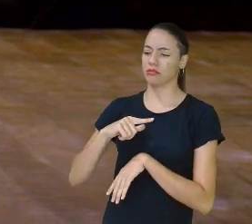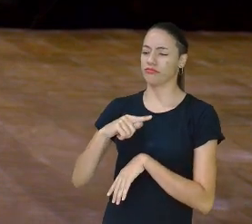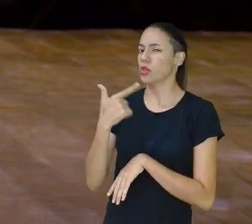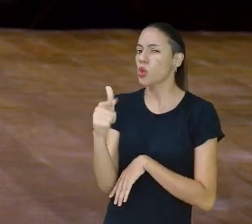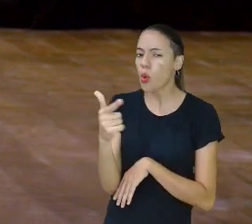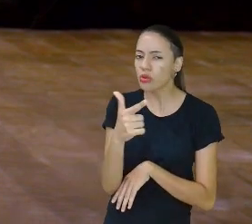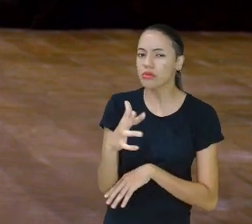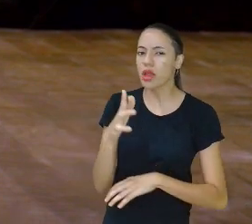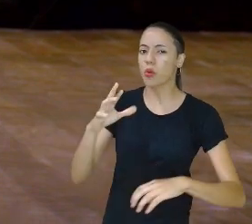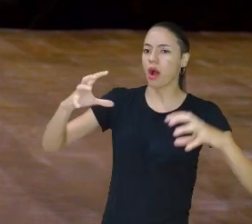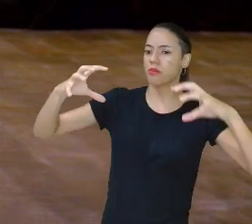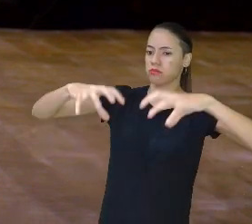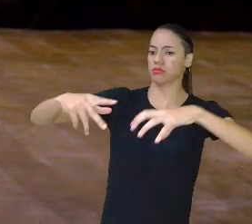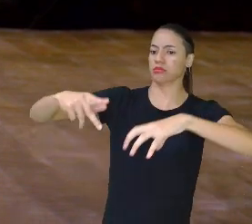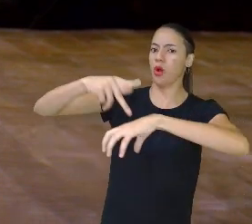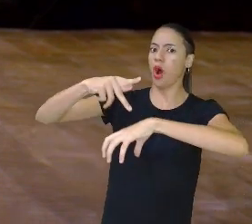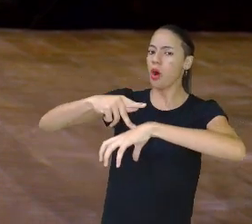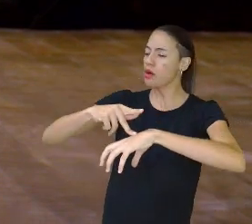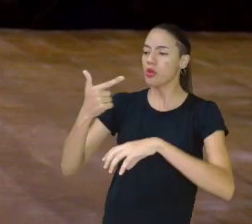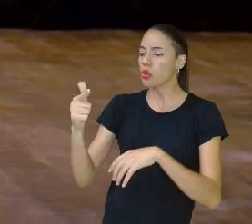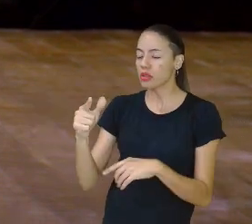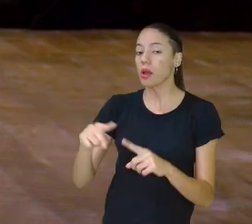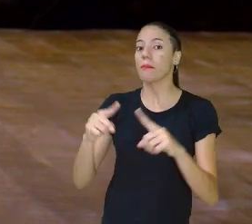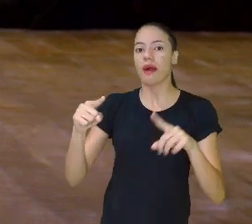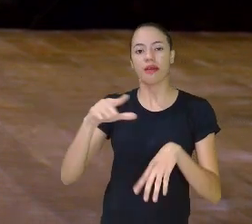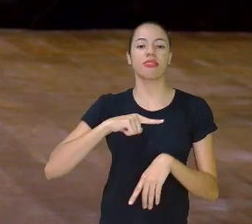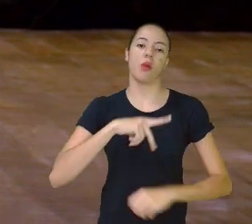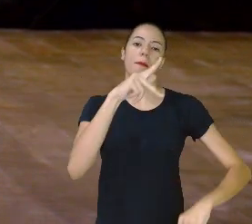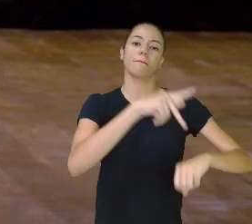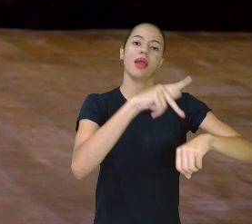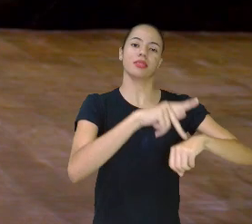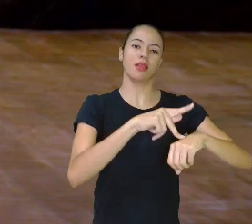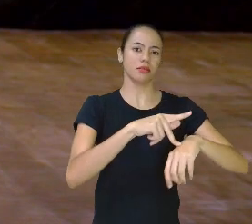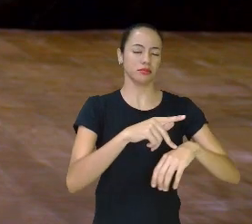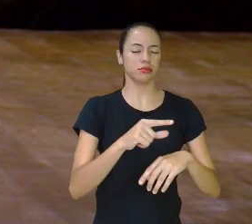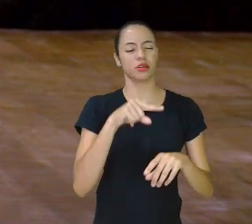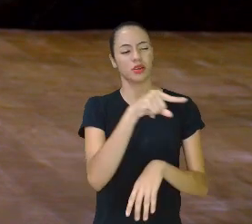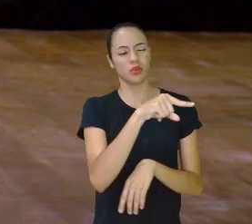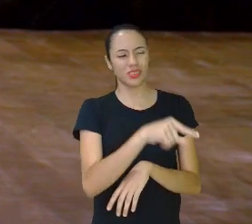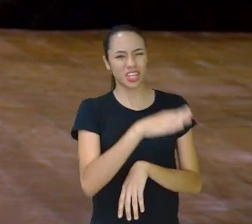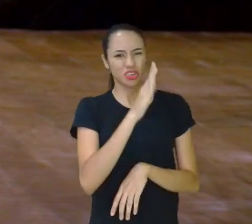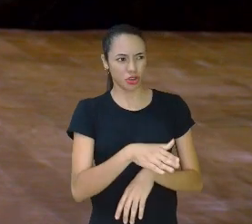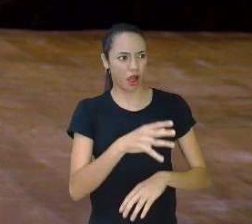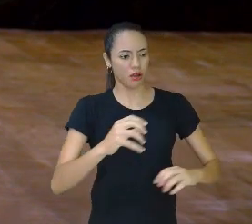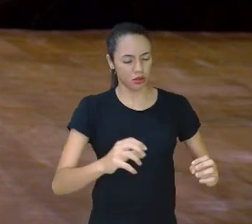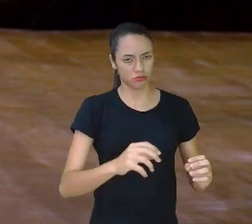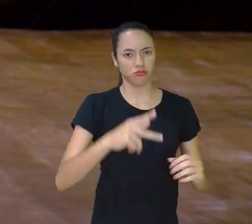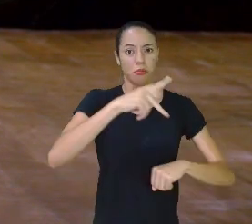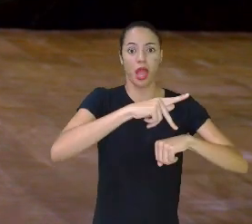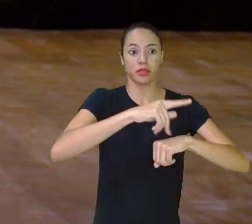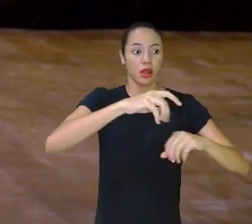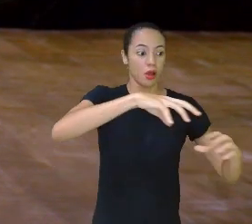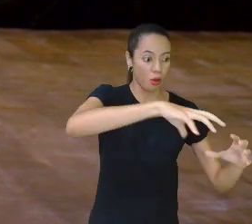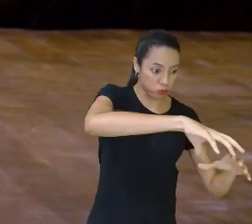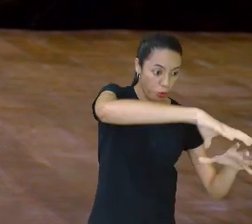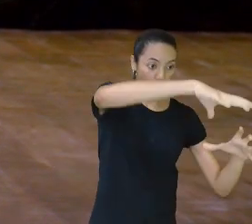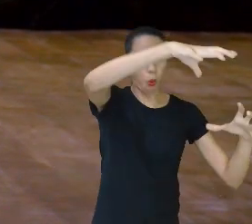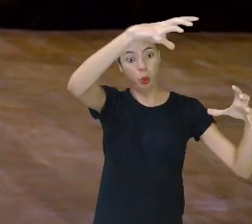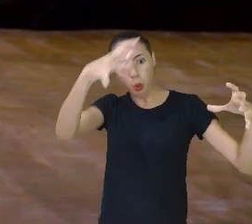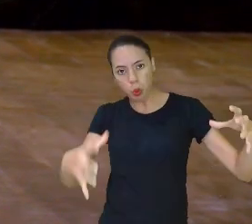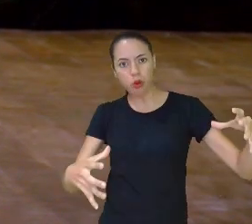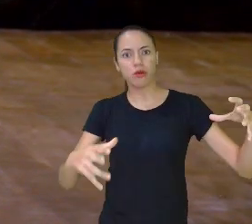você, tenho uma pedra. Você já foi uma rocha, dessas assim bem grande?